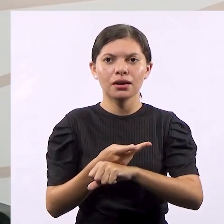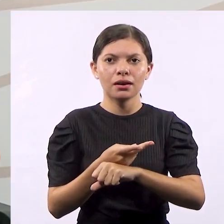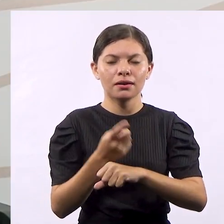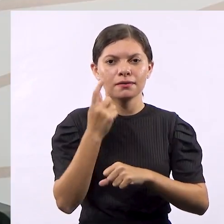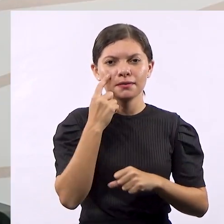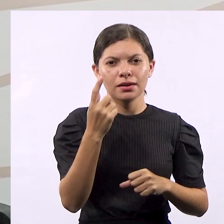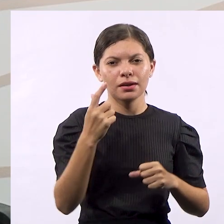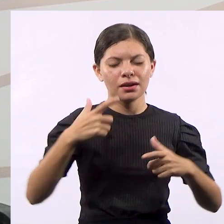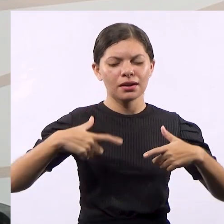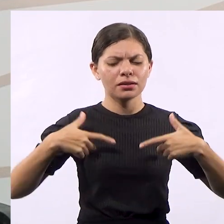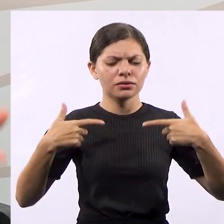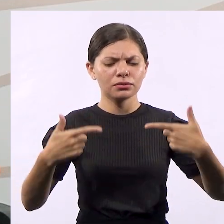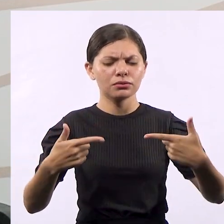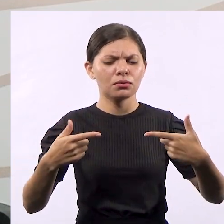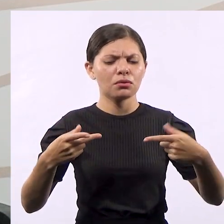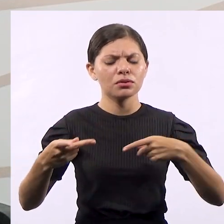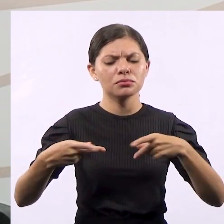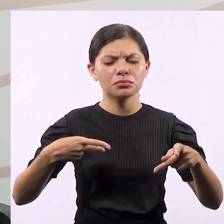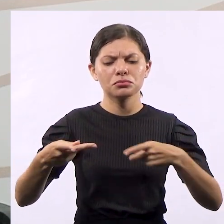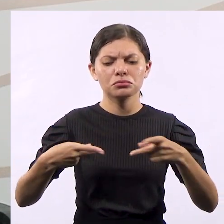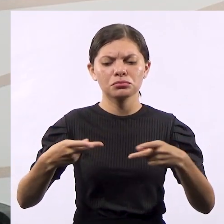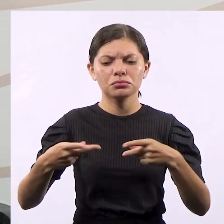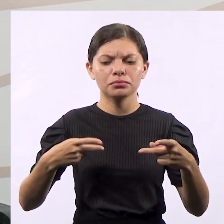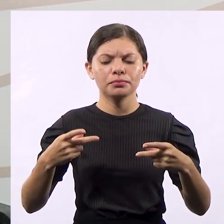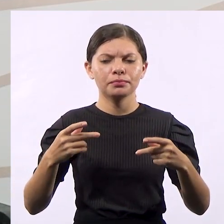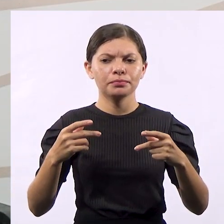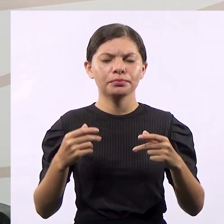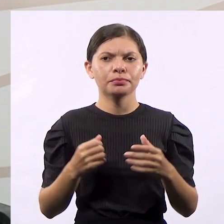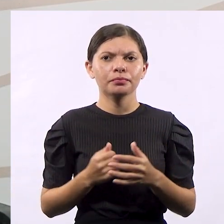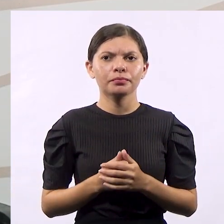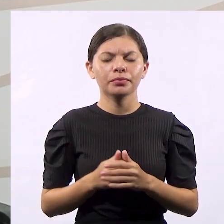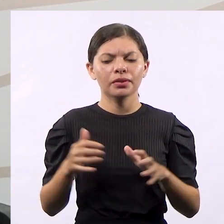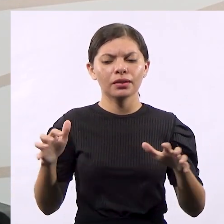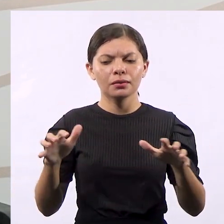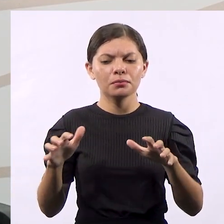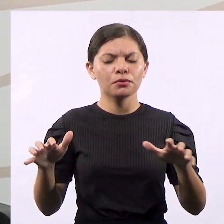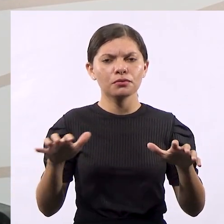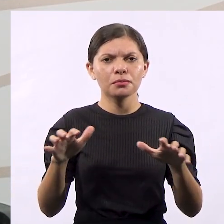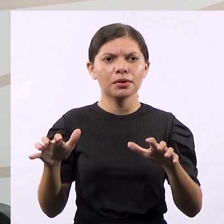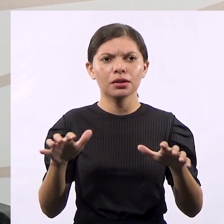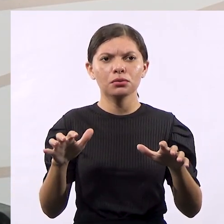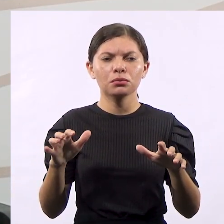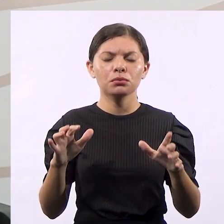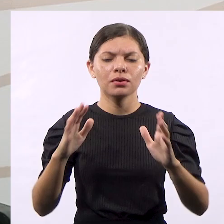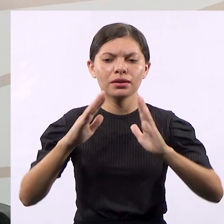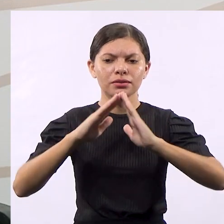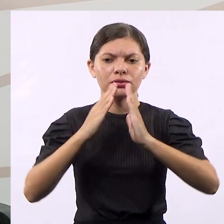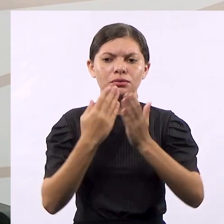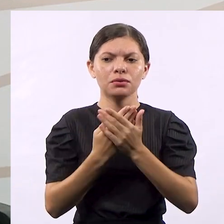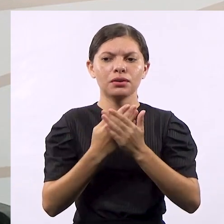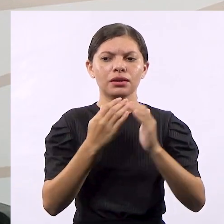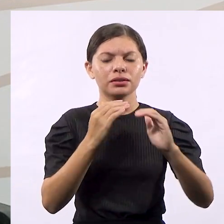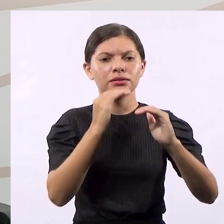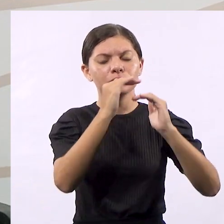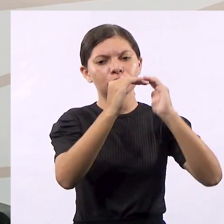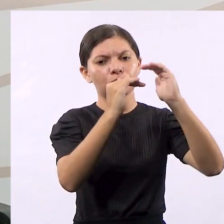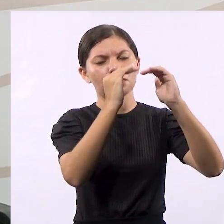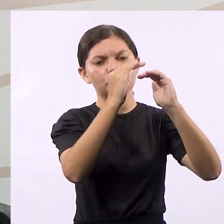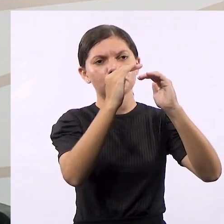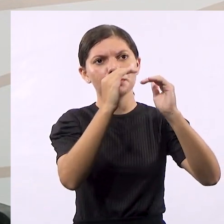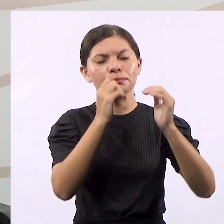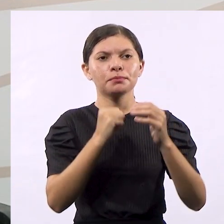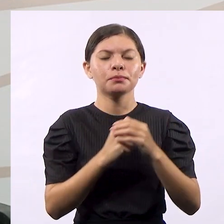que ações, que projetos, que movimento a escola desenvolve para acolher